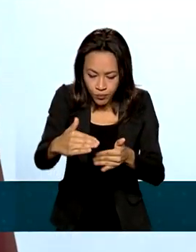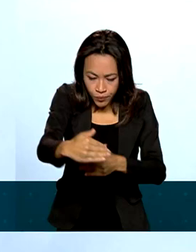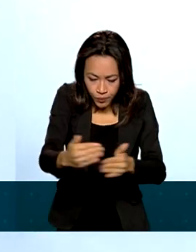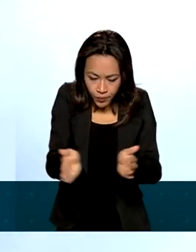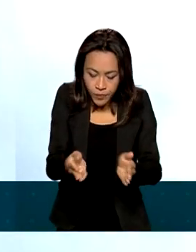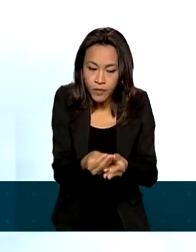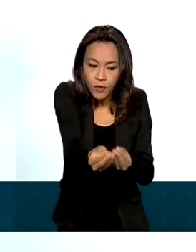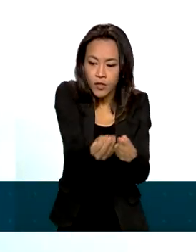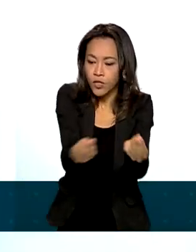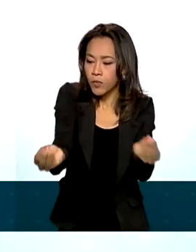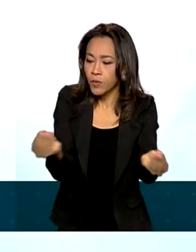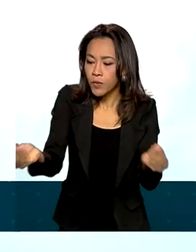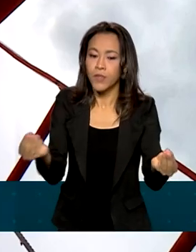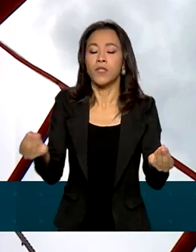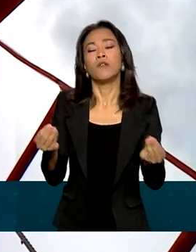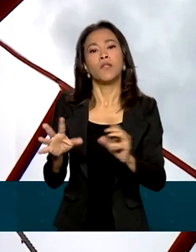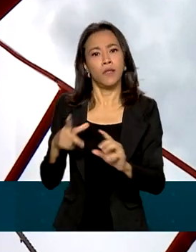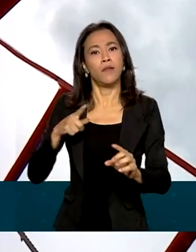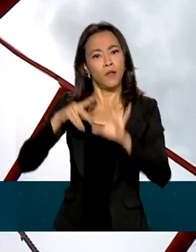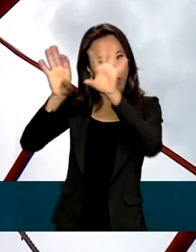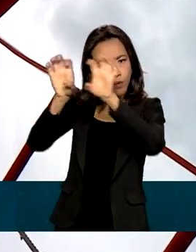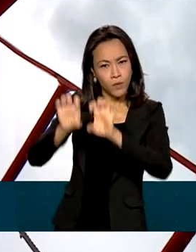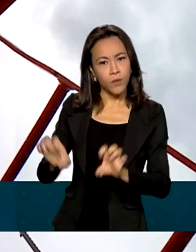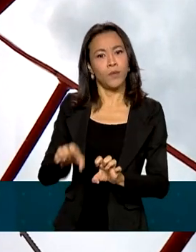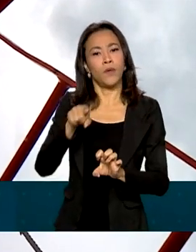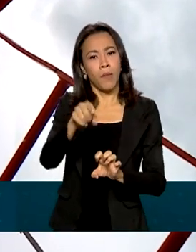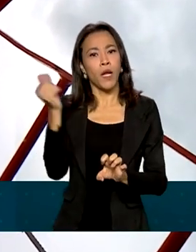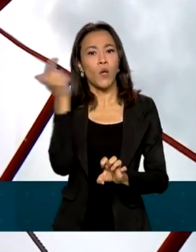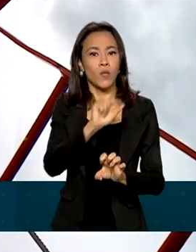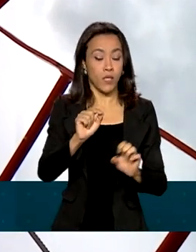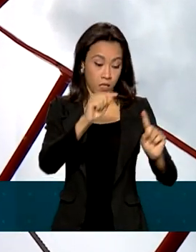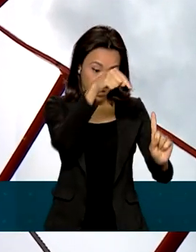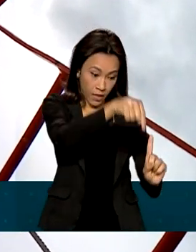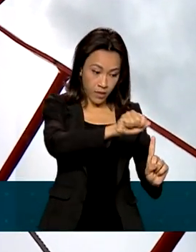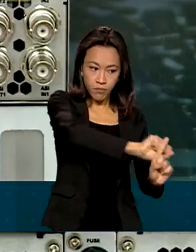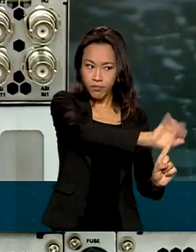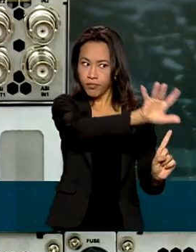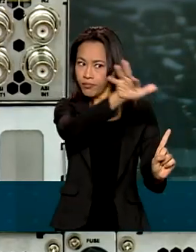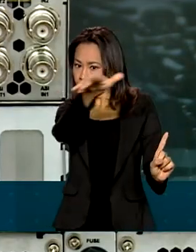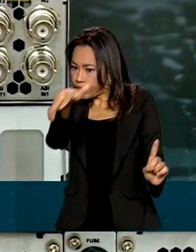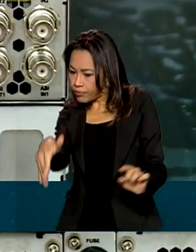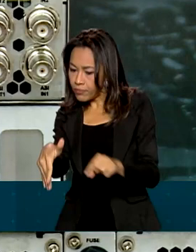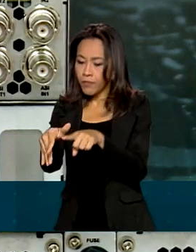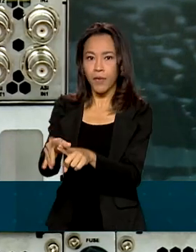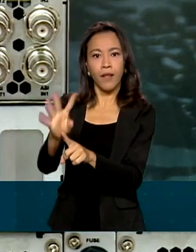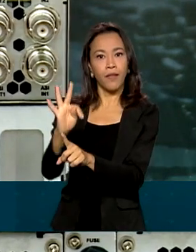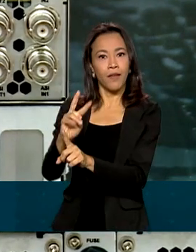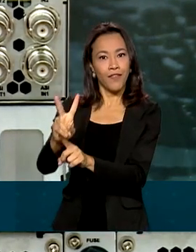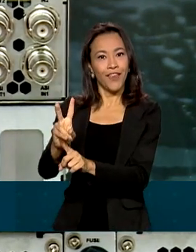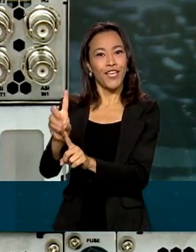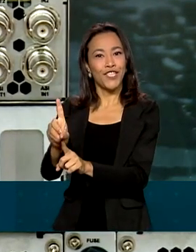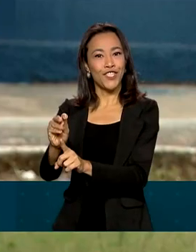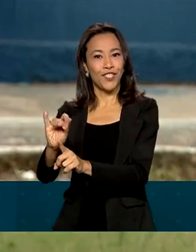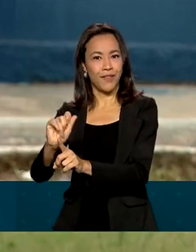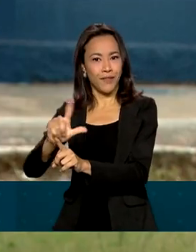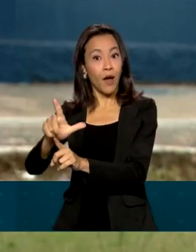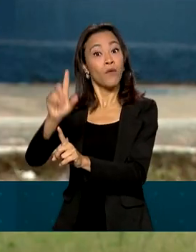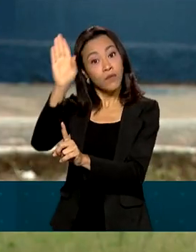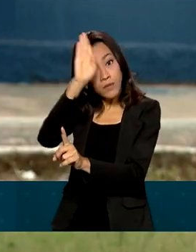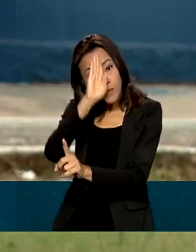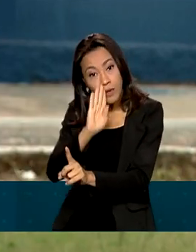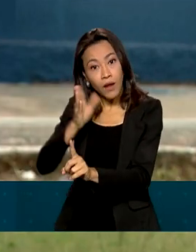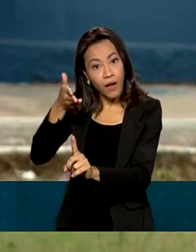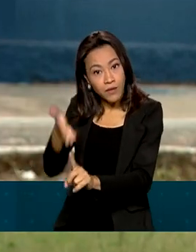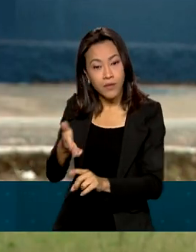e instalando toda a infraestrutura necessária para a digitalização do sinal da TV. Tudo de forma gratuita. O programa